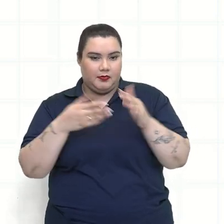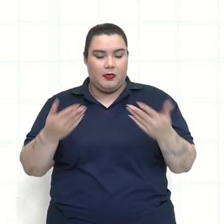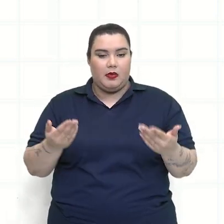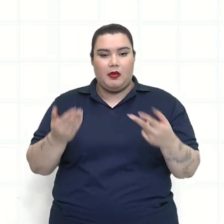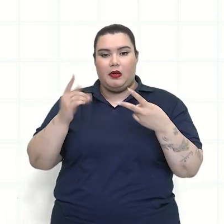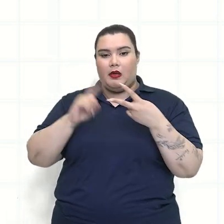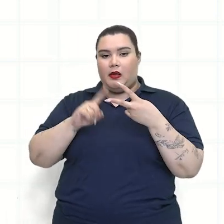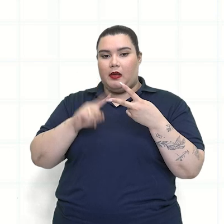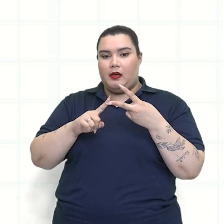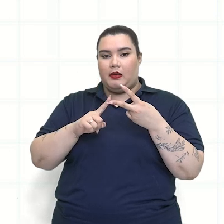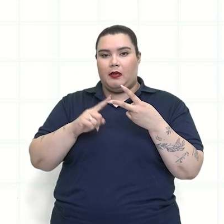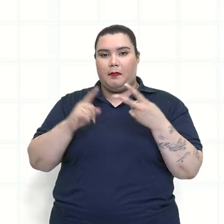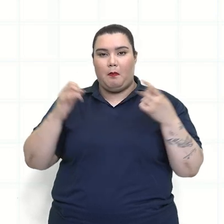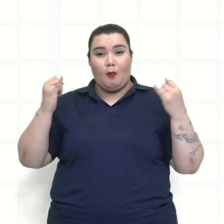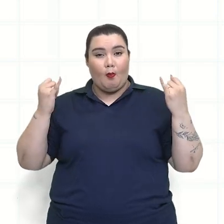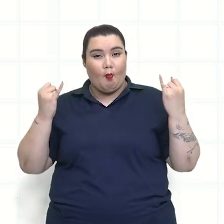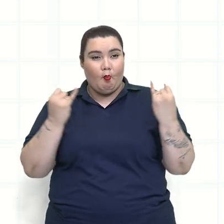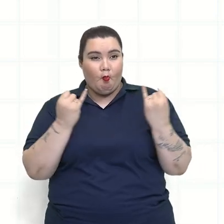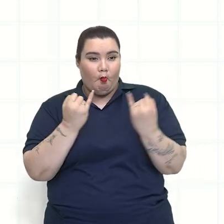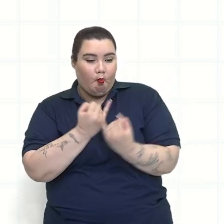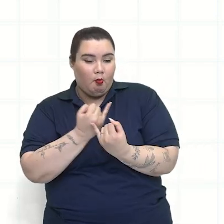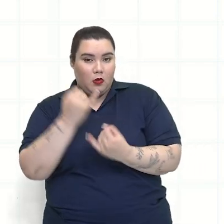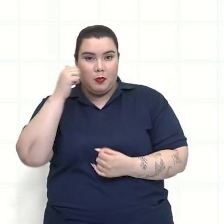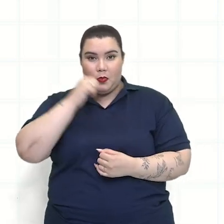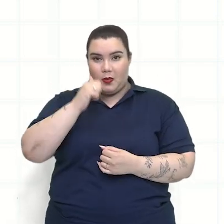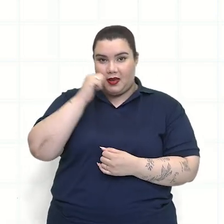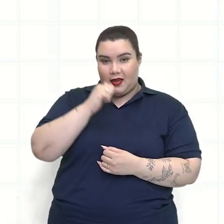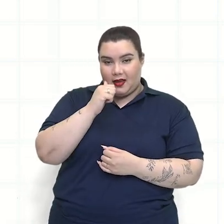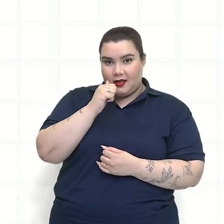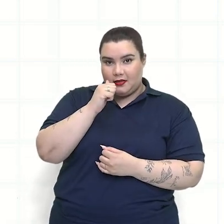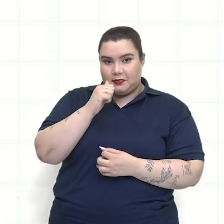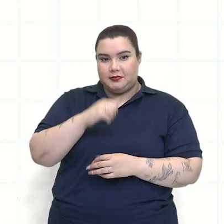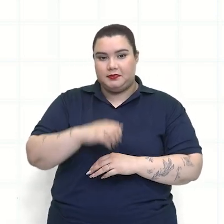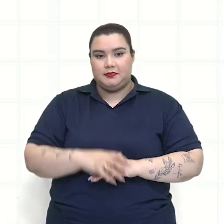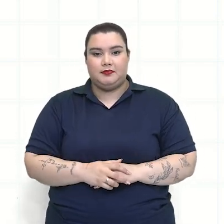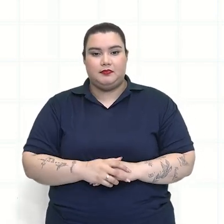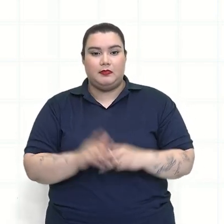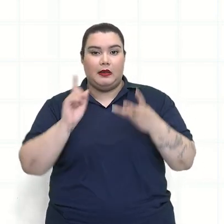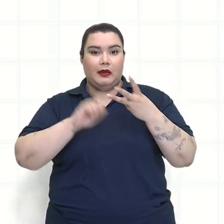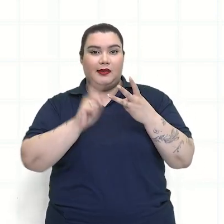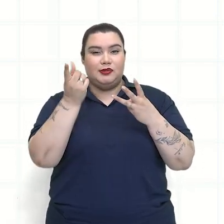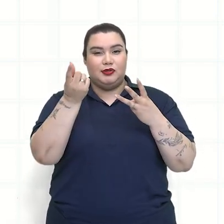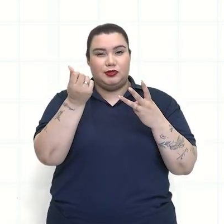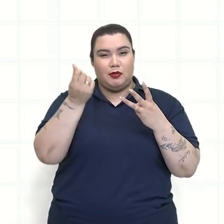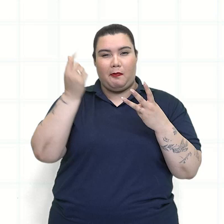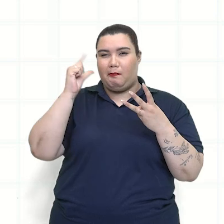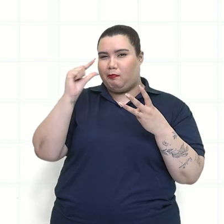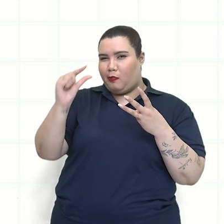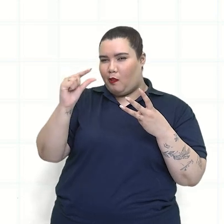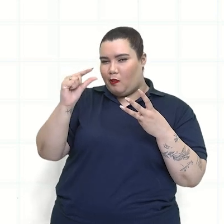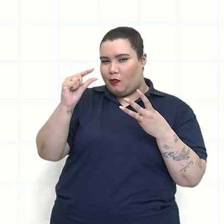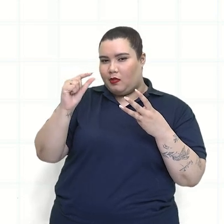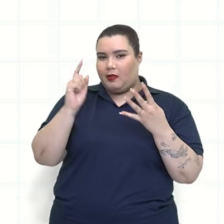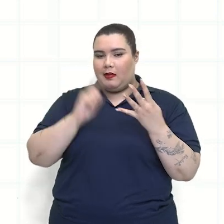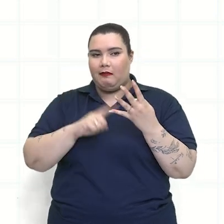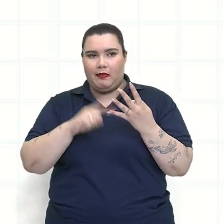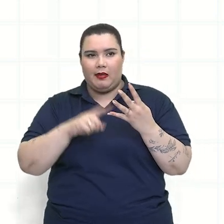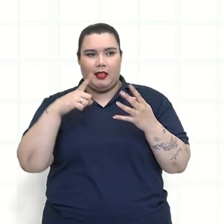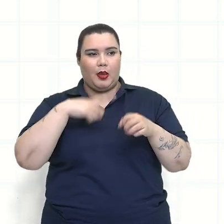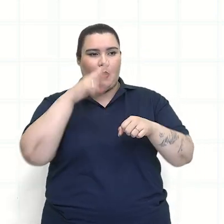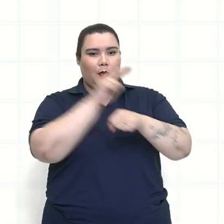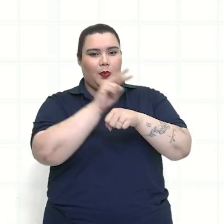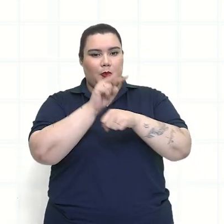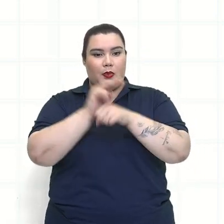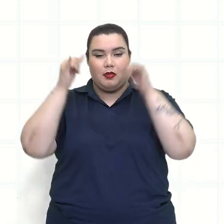B, havia perdido muito peso, possuía pouco dinheiro, tinha criação